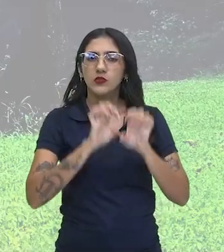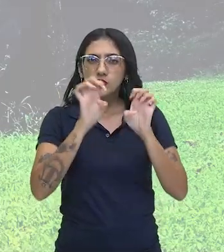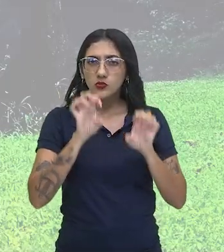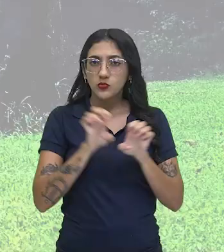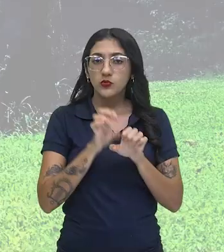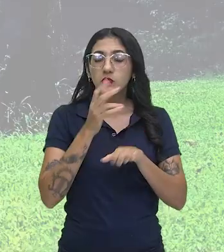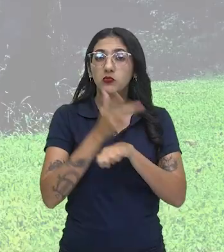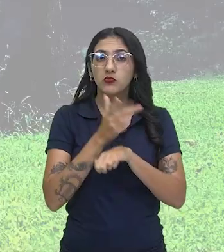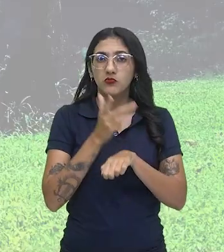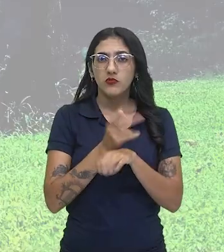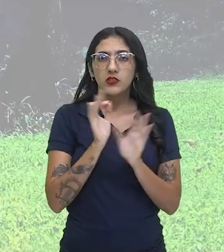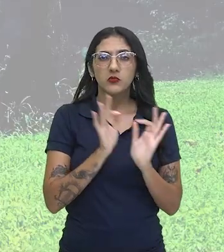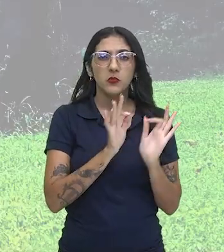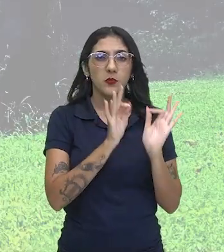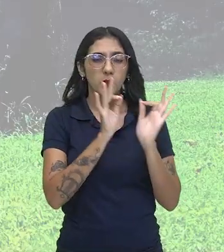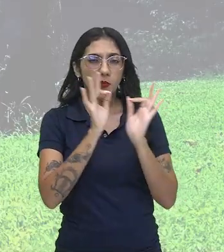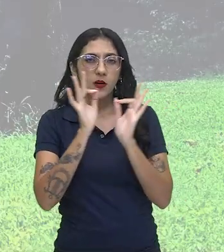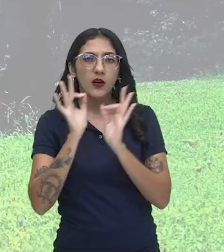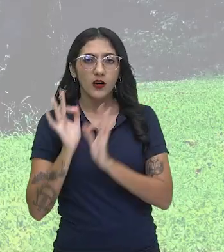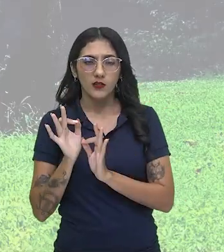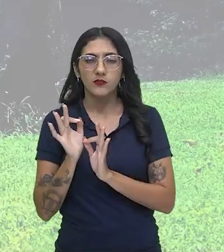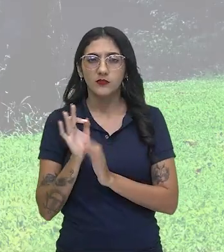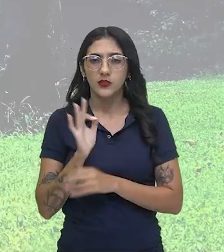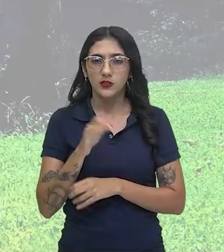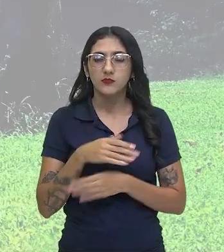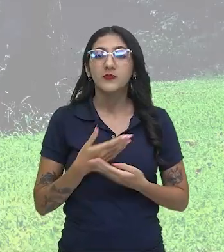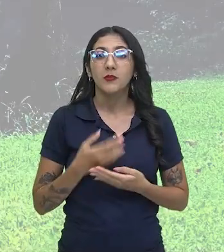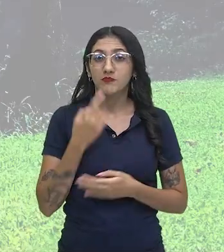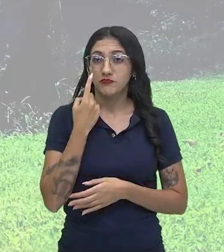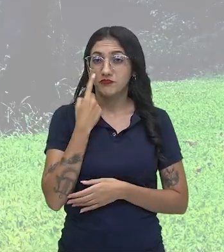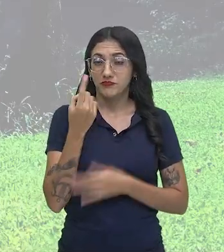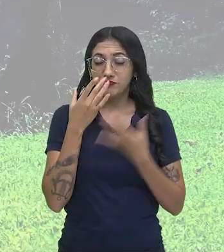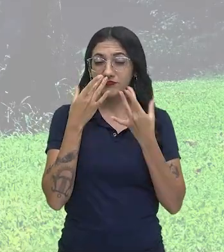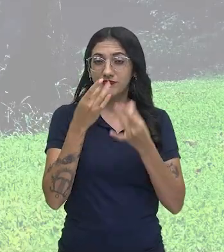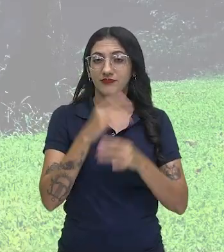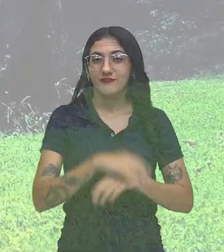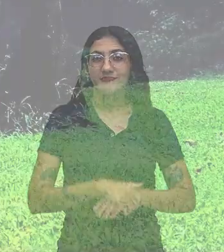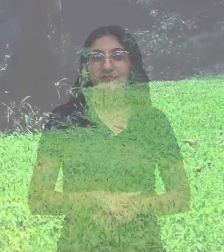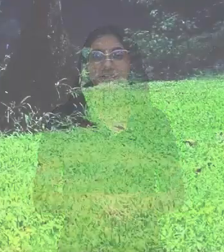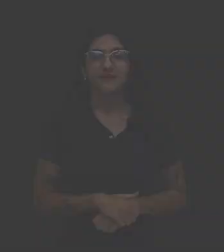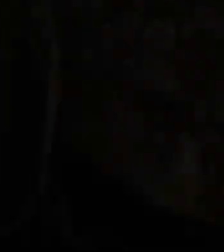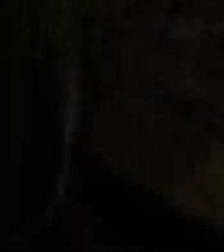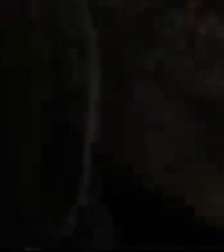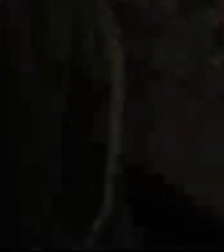realizada para fazer esse documentário. Ok? Então, de olho, vamos conferir.